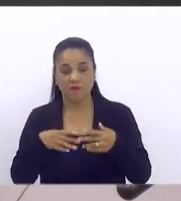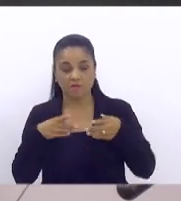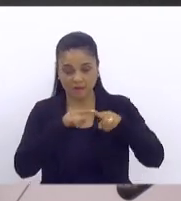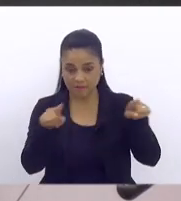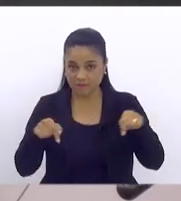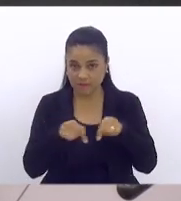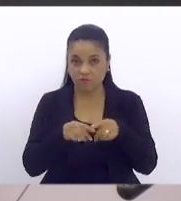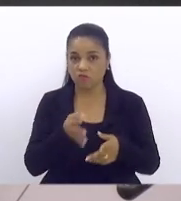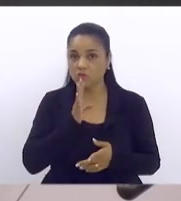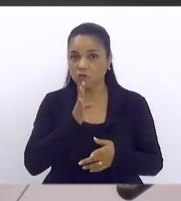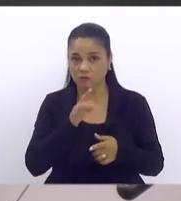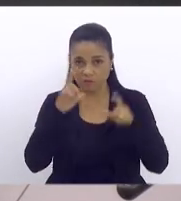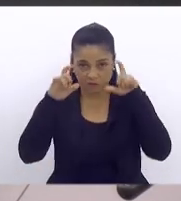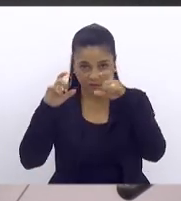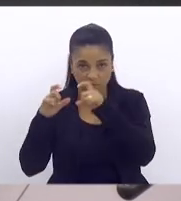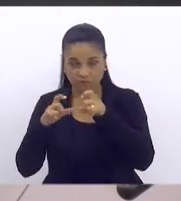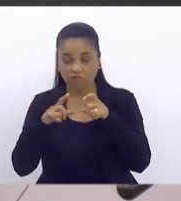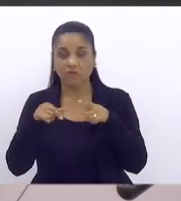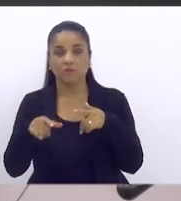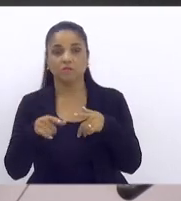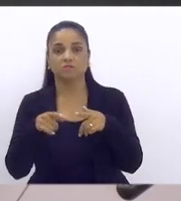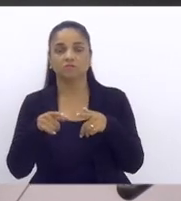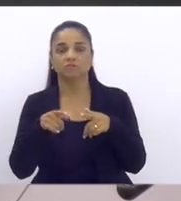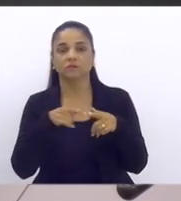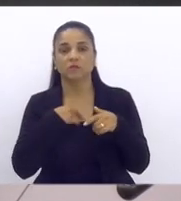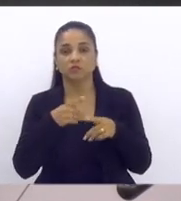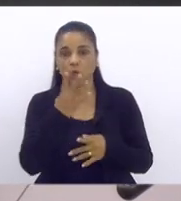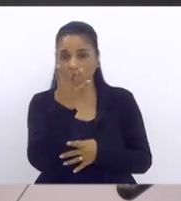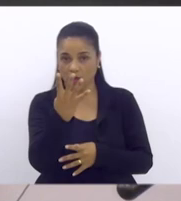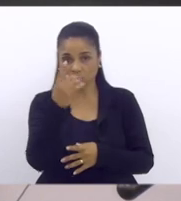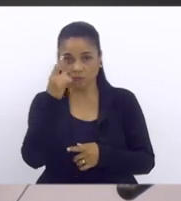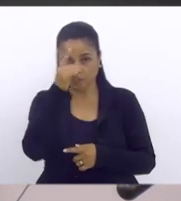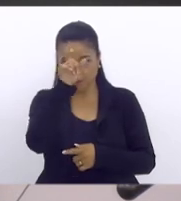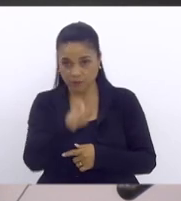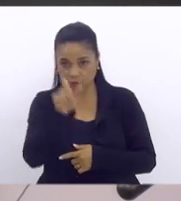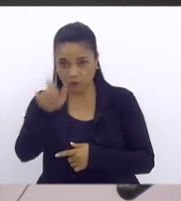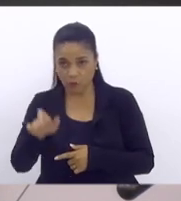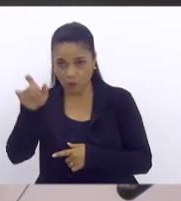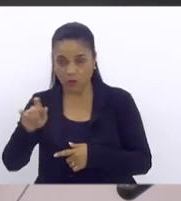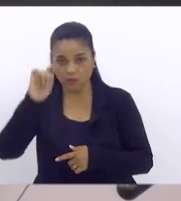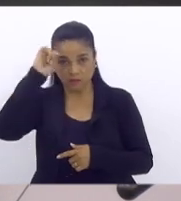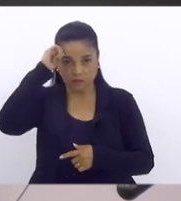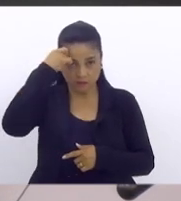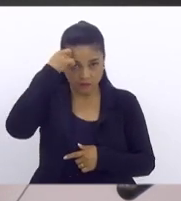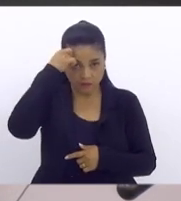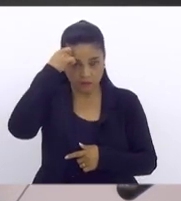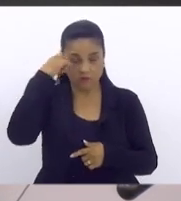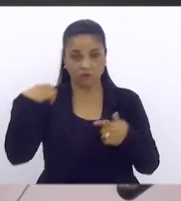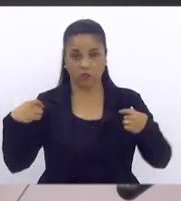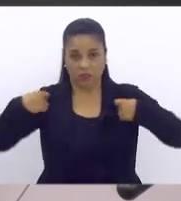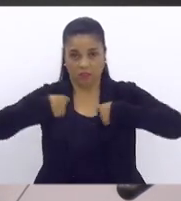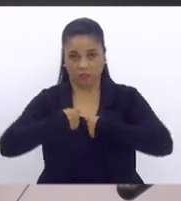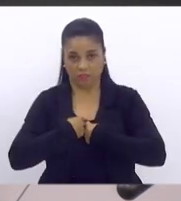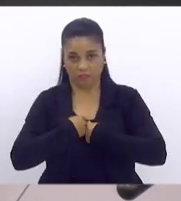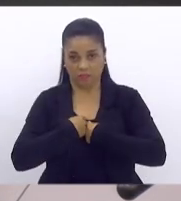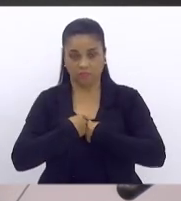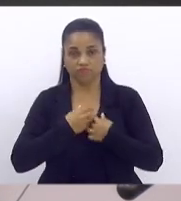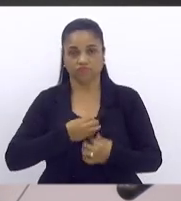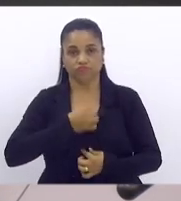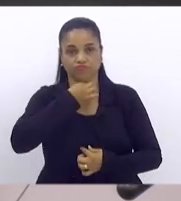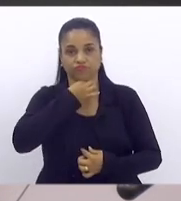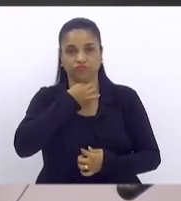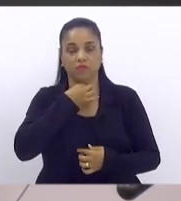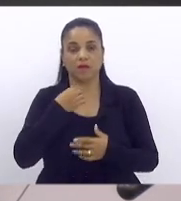reconhecimento. Então, tinham naquele momento 4 pessoas de terno, né, 4 homens negros de terno, com características um pouco